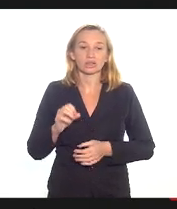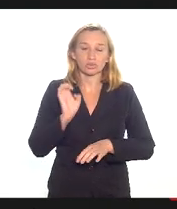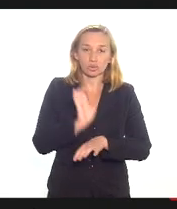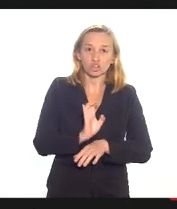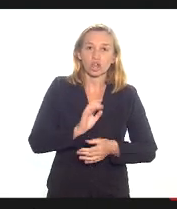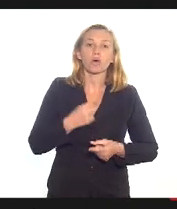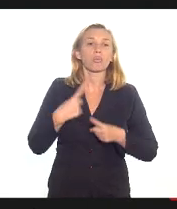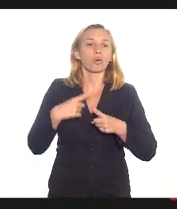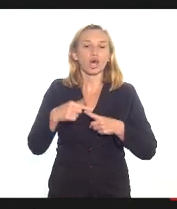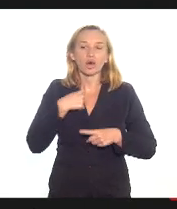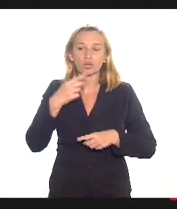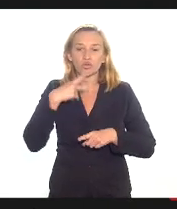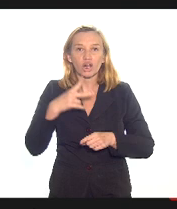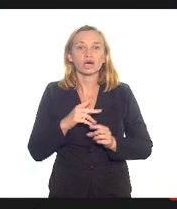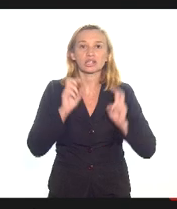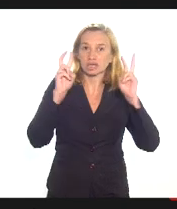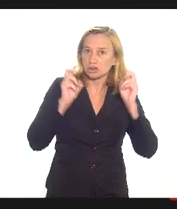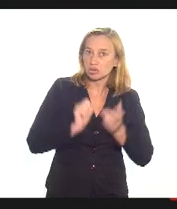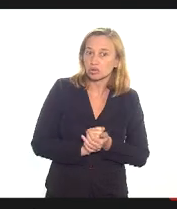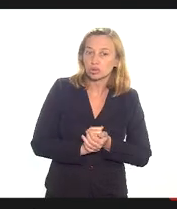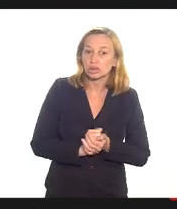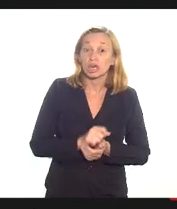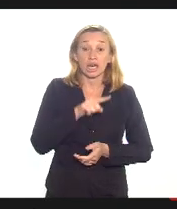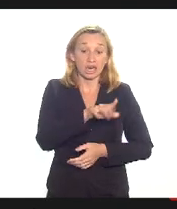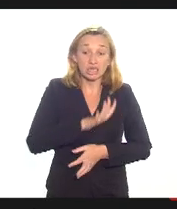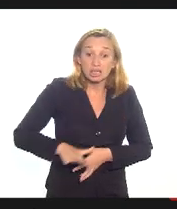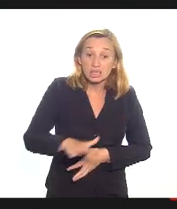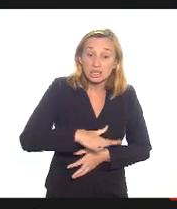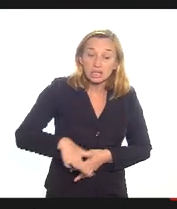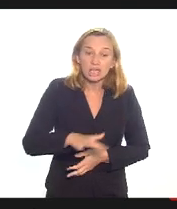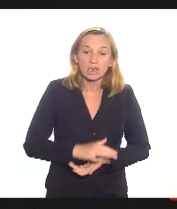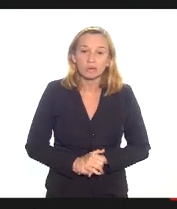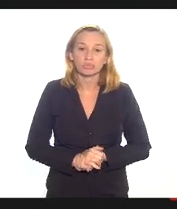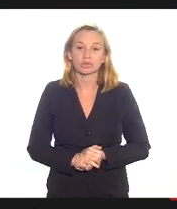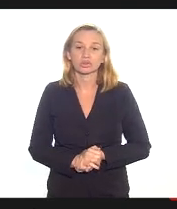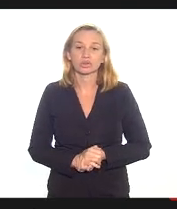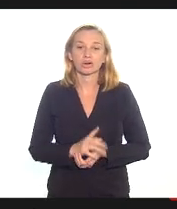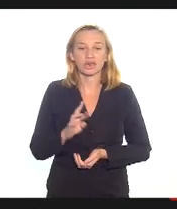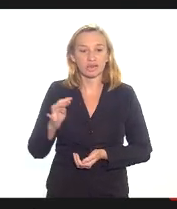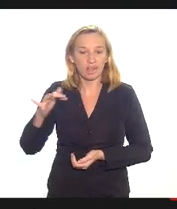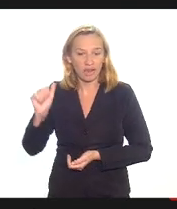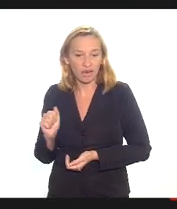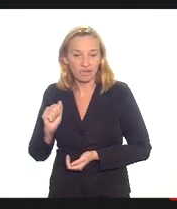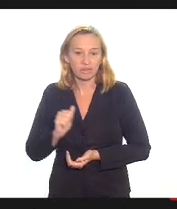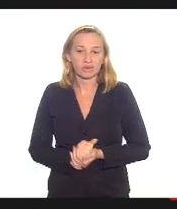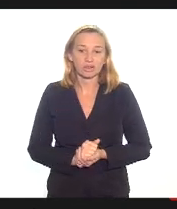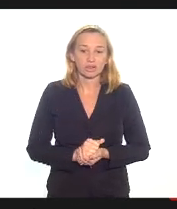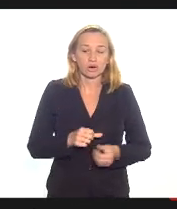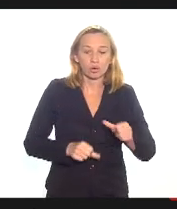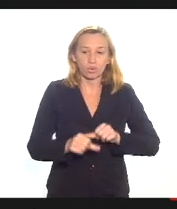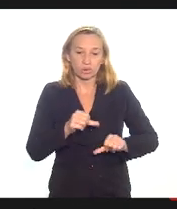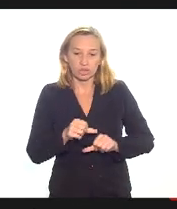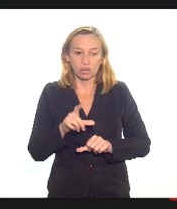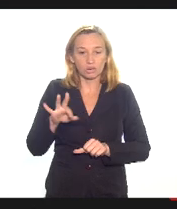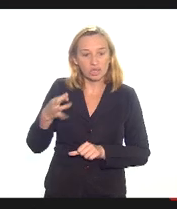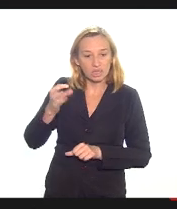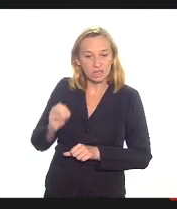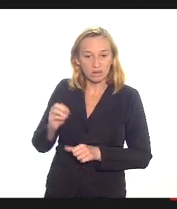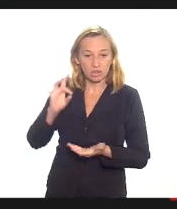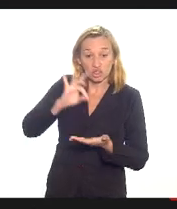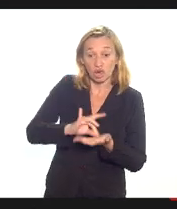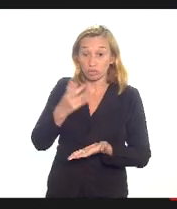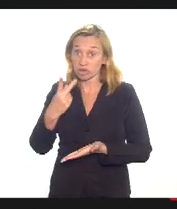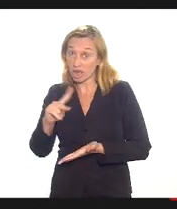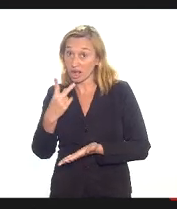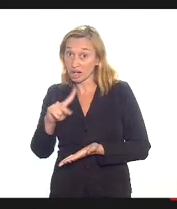que, que eu estou dizendo isso? Porque esses campos são do round zero, ou seja, o contrato de concessão original